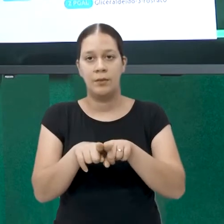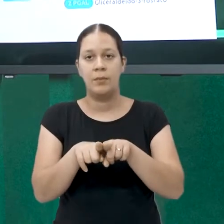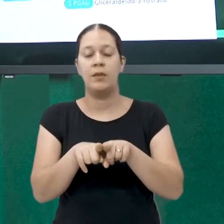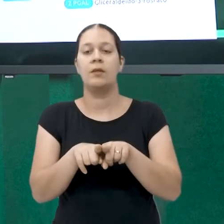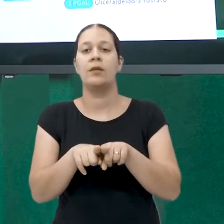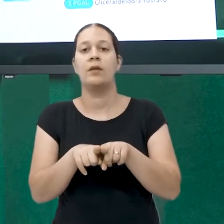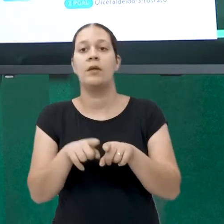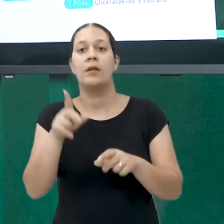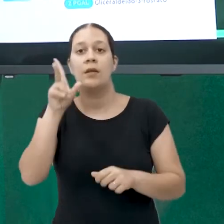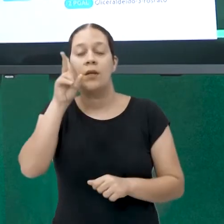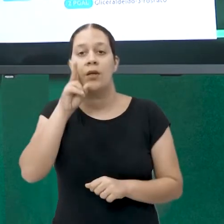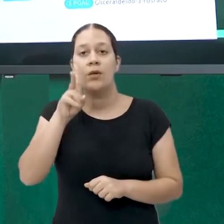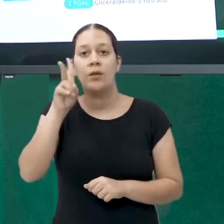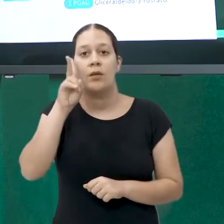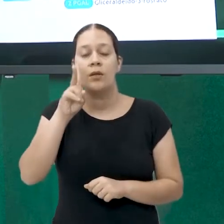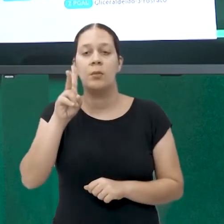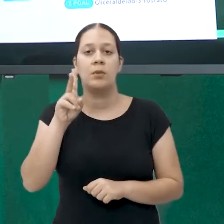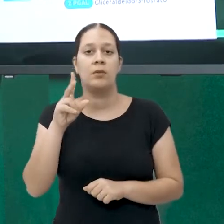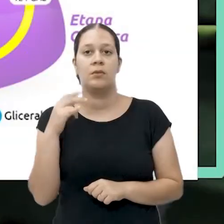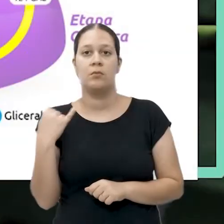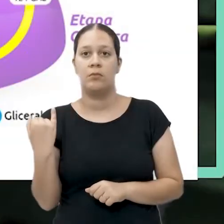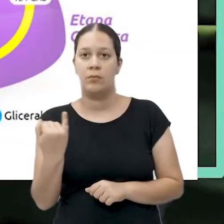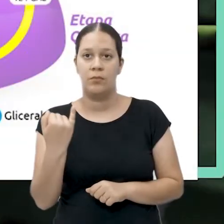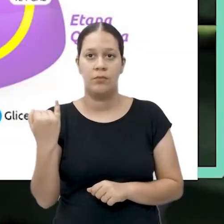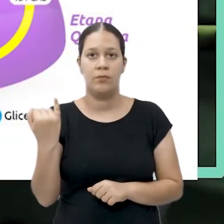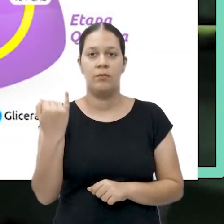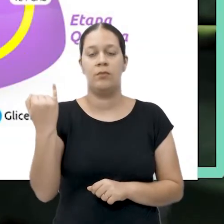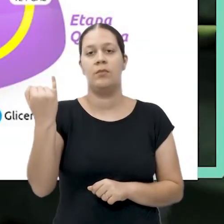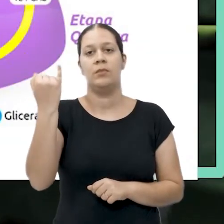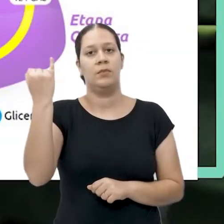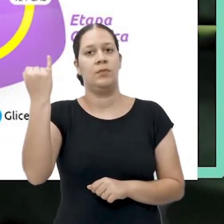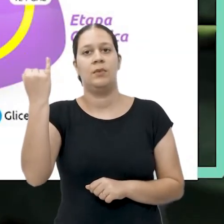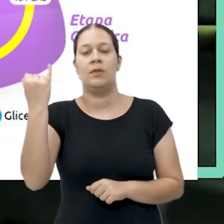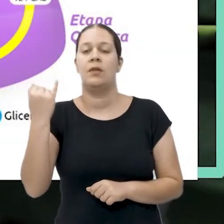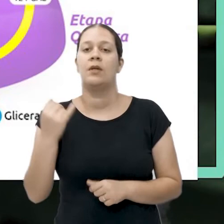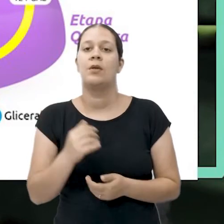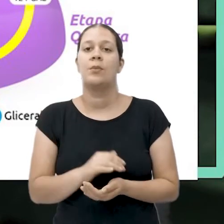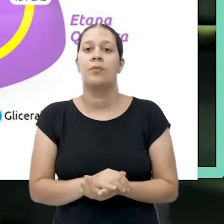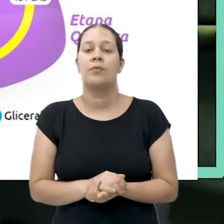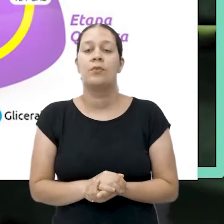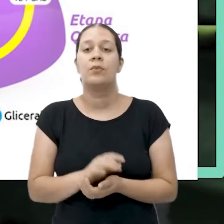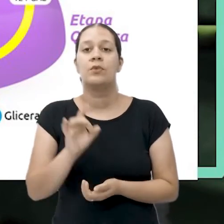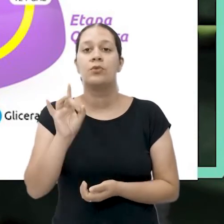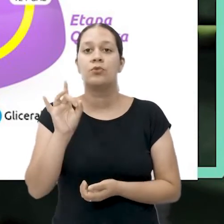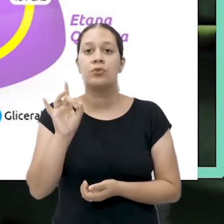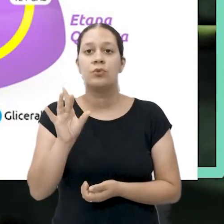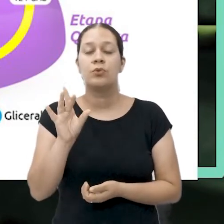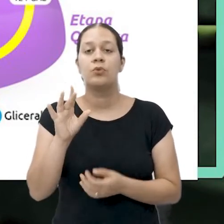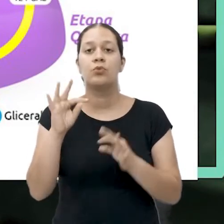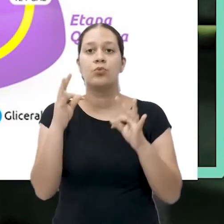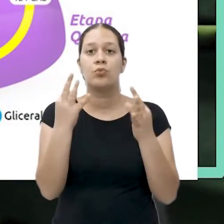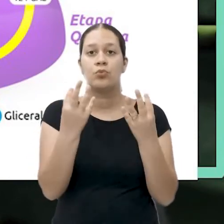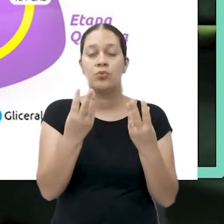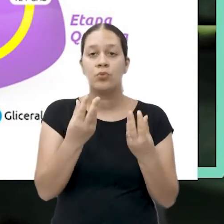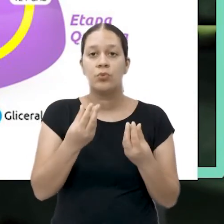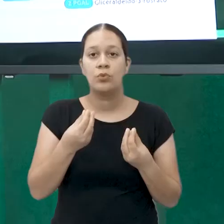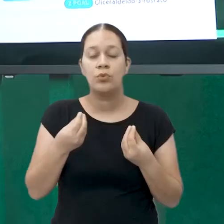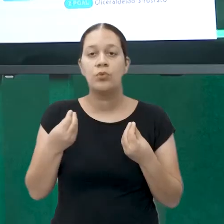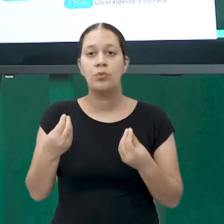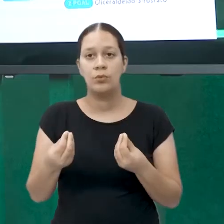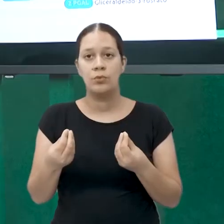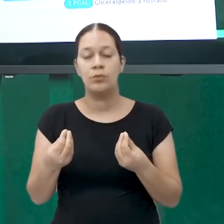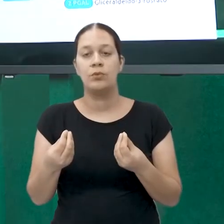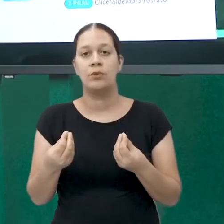também NADPH, que lembra, não importa se NA, NAD, FAD ou NADP, são todas